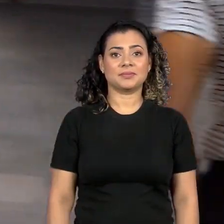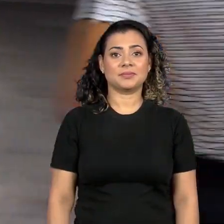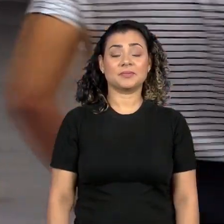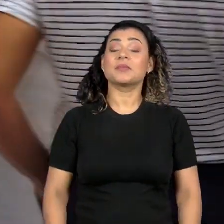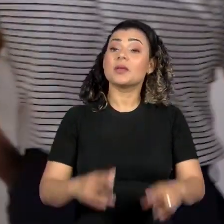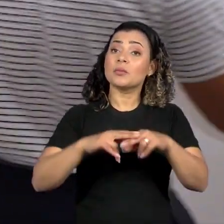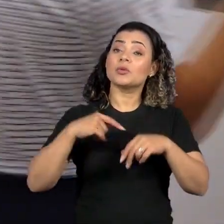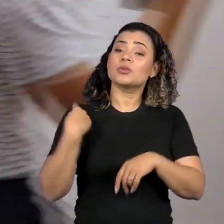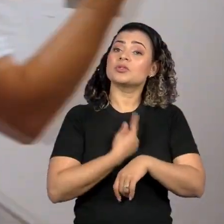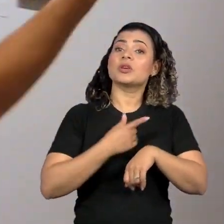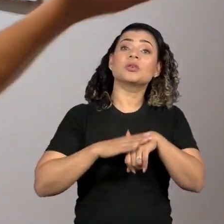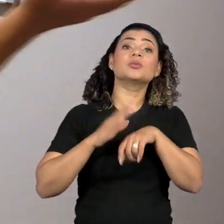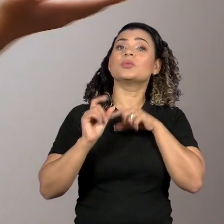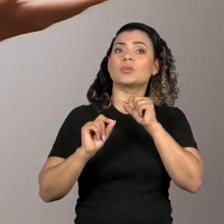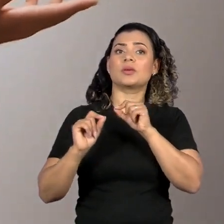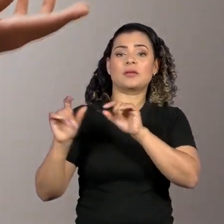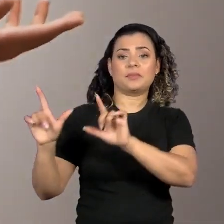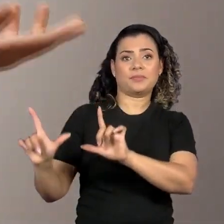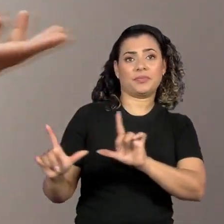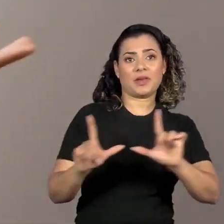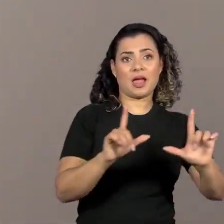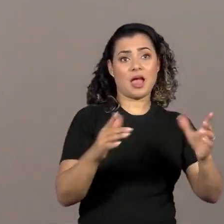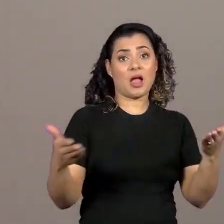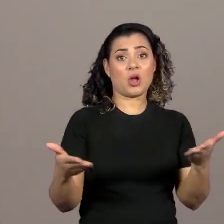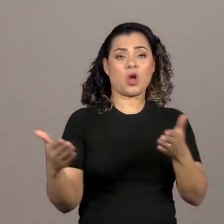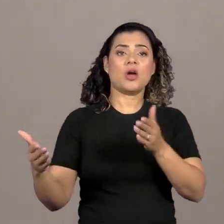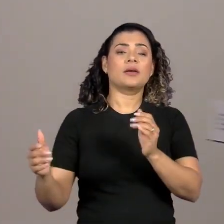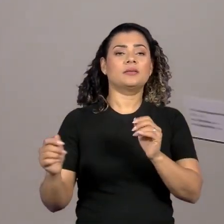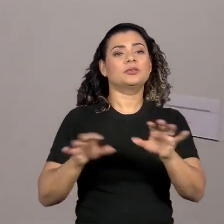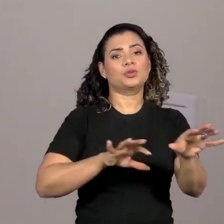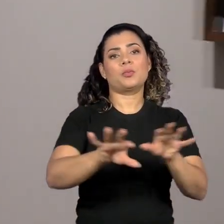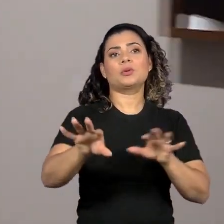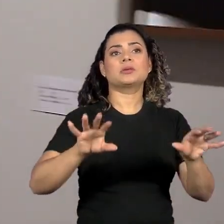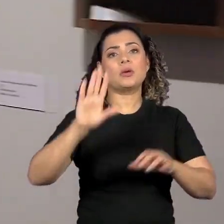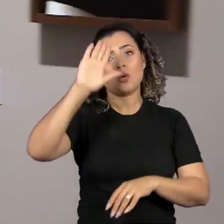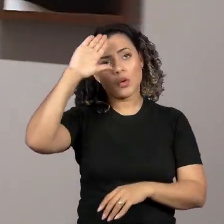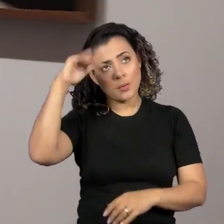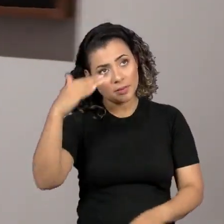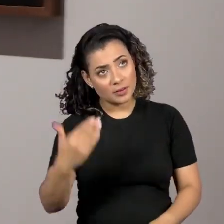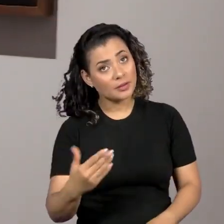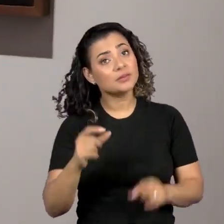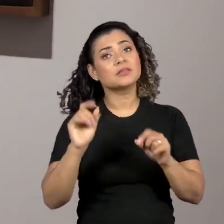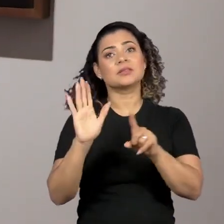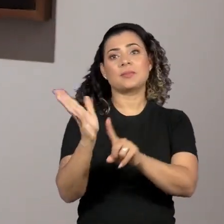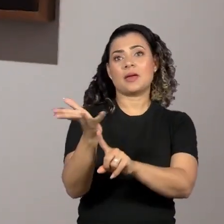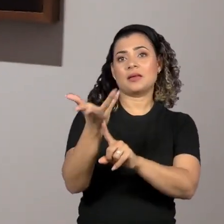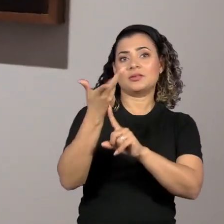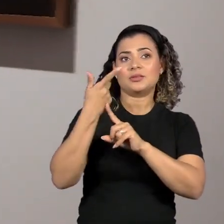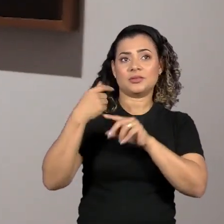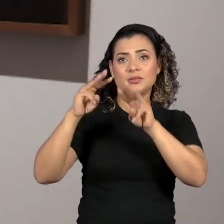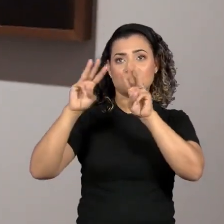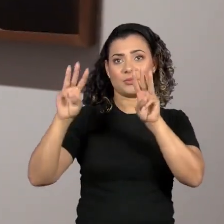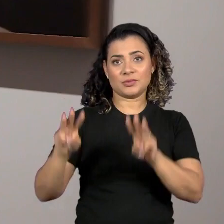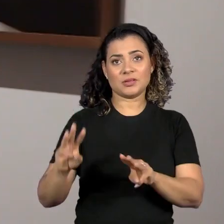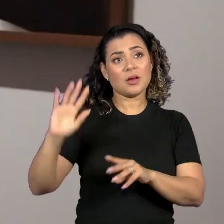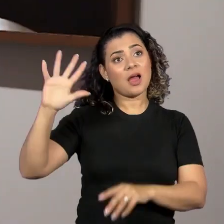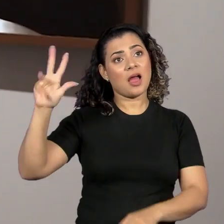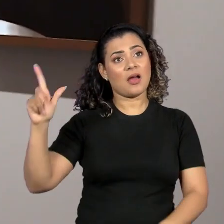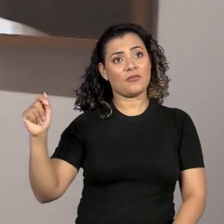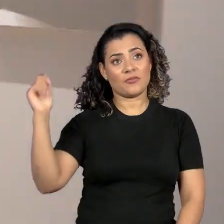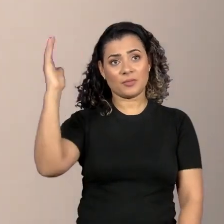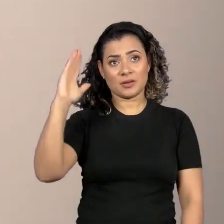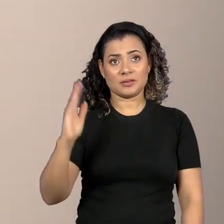E daqui a gente passa para uma parte desta exposição que eu homenageio os artistas do Museu Afro-Brasil,